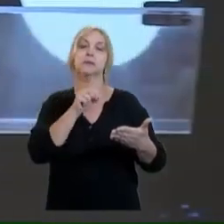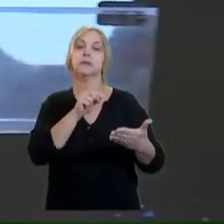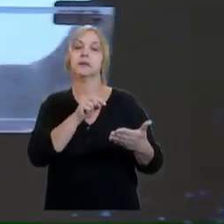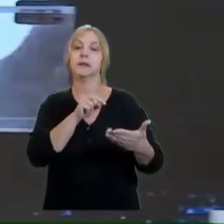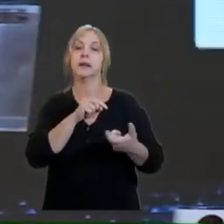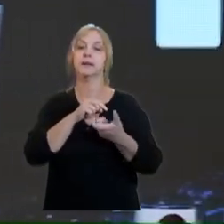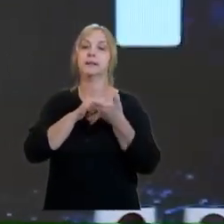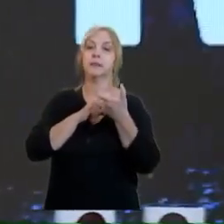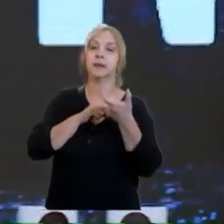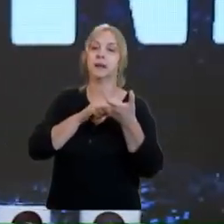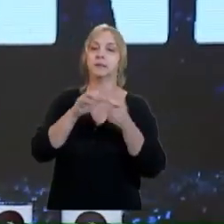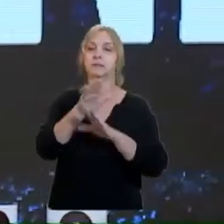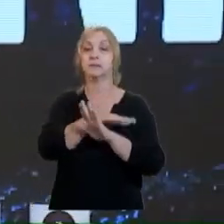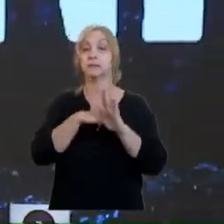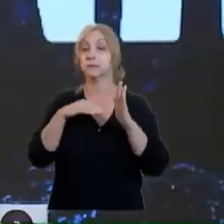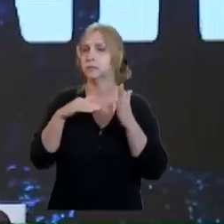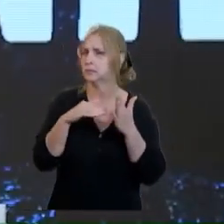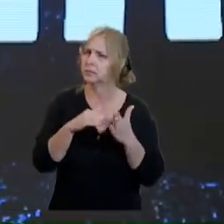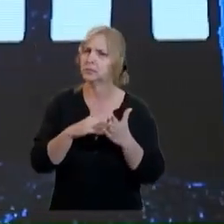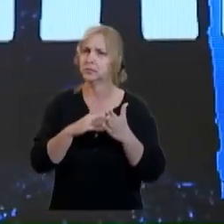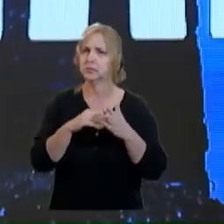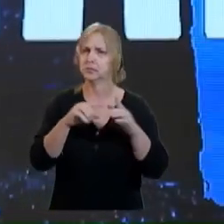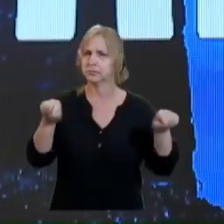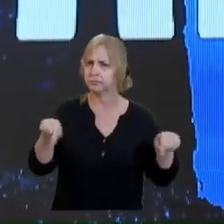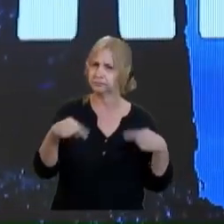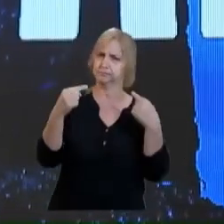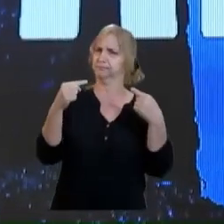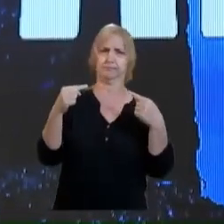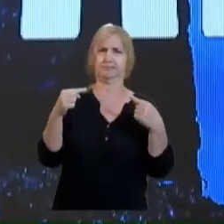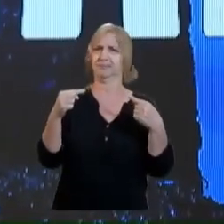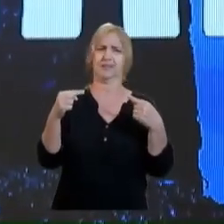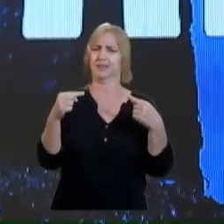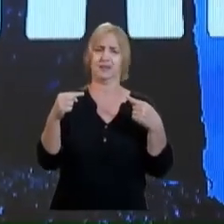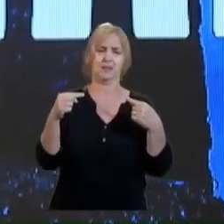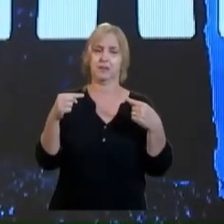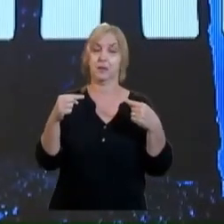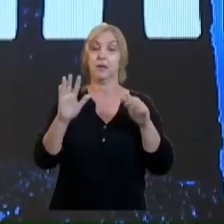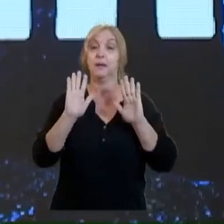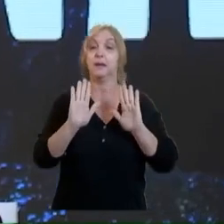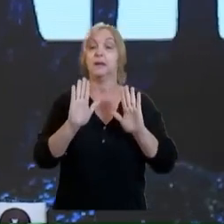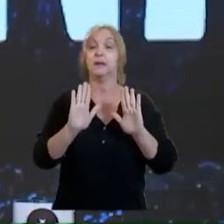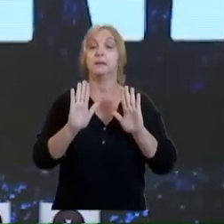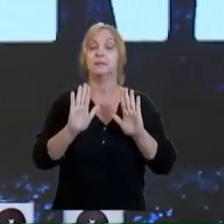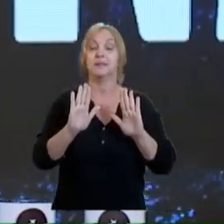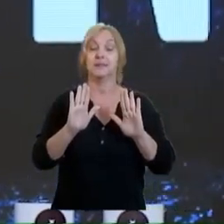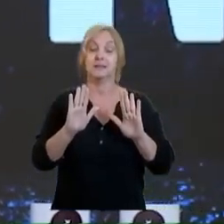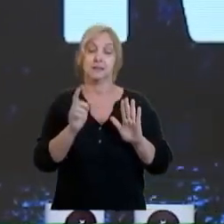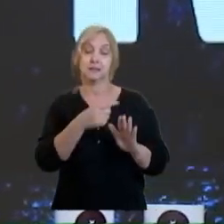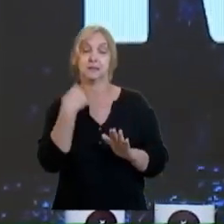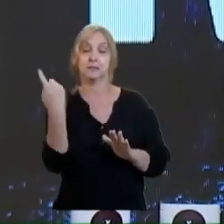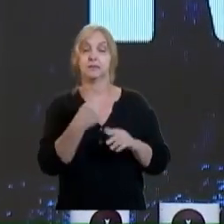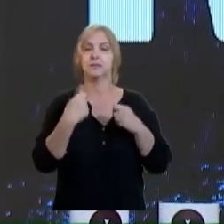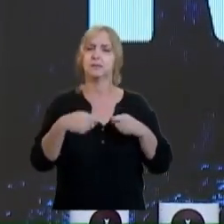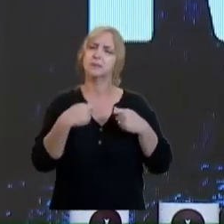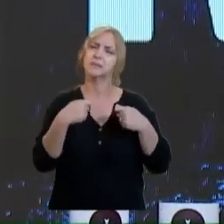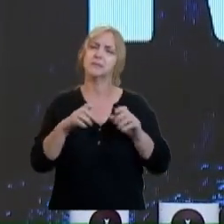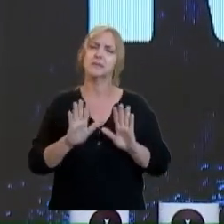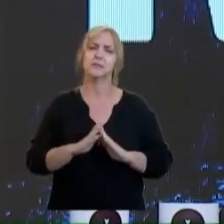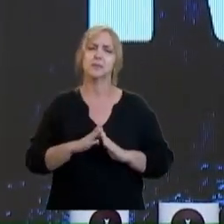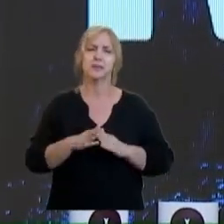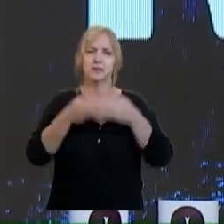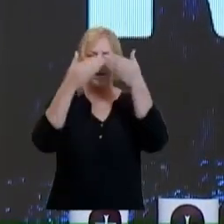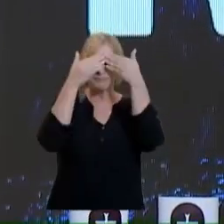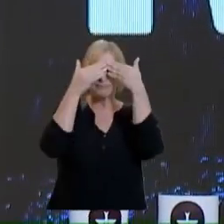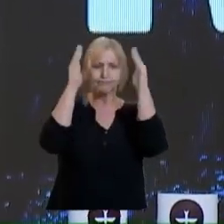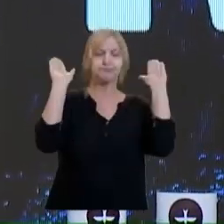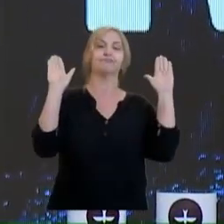que essa palavra tudo não é um desafio, mas é exatamente algo que os nossos olhos precisam ser totalmente